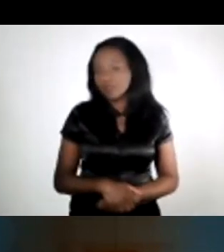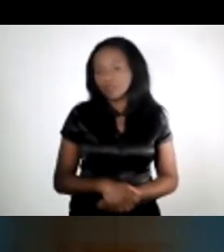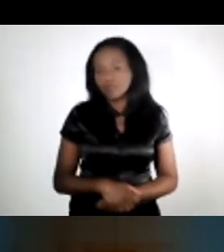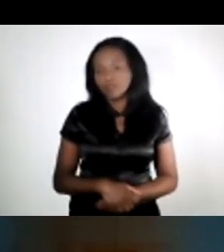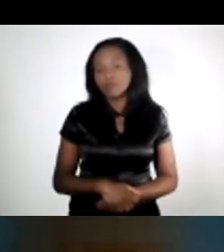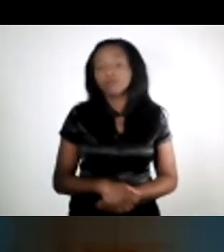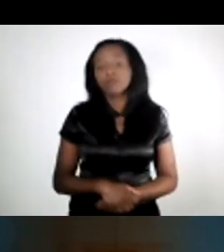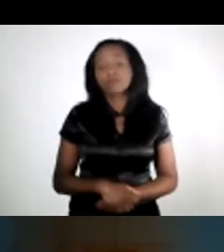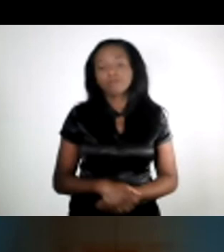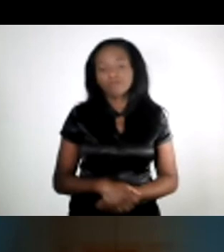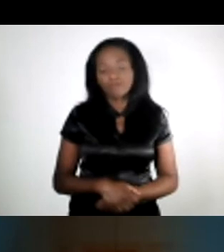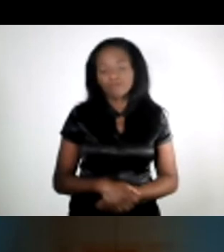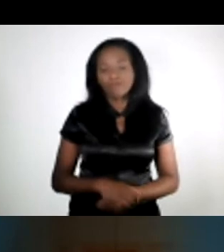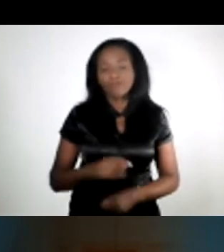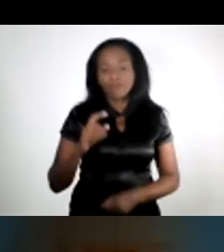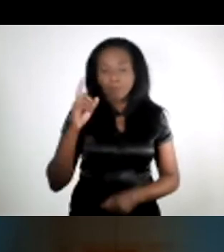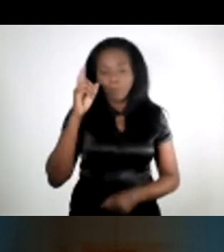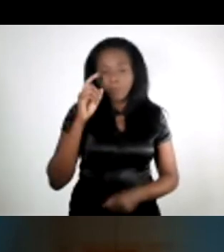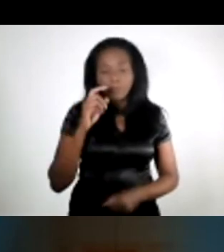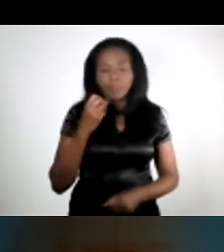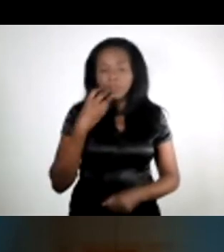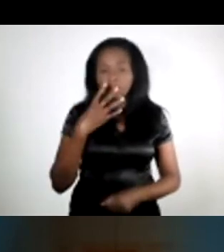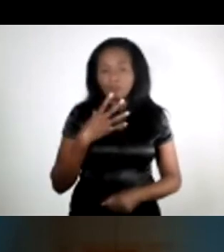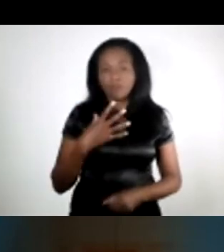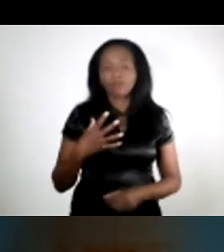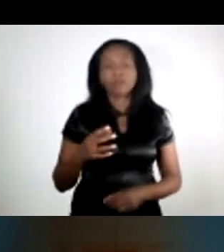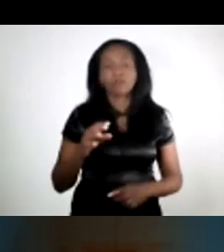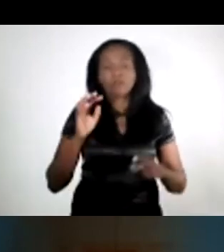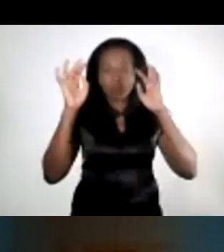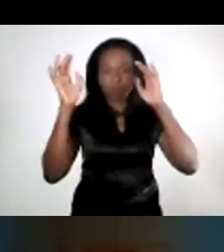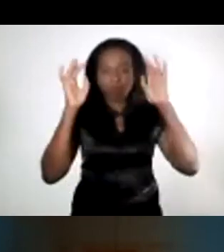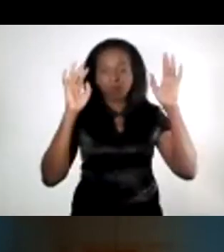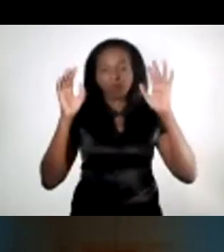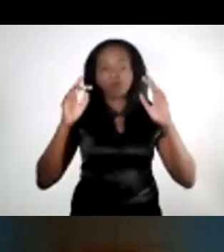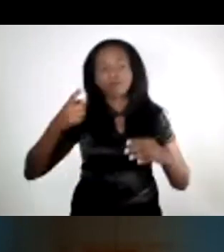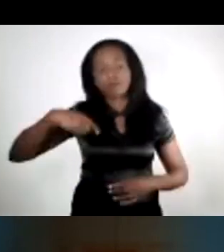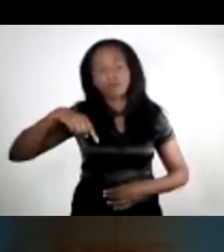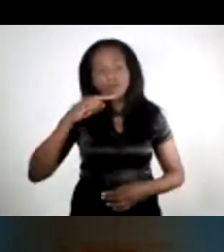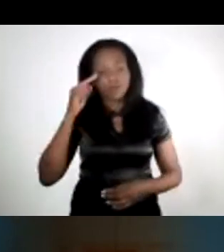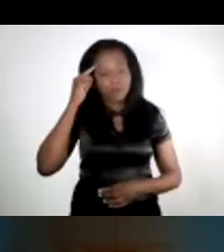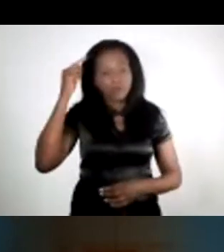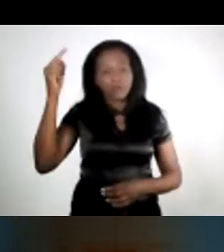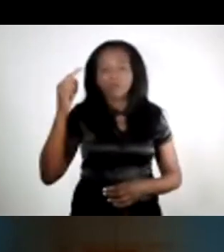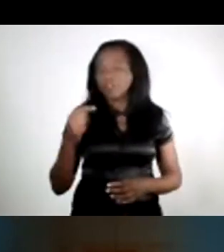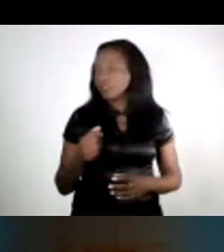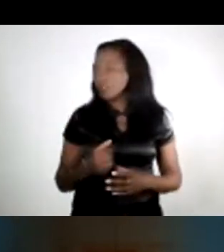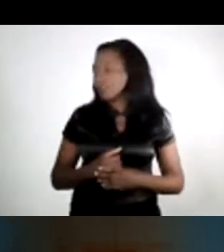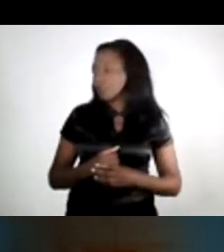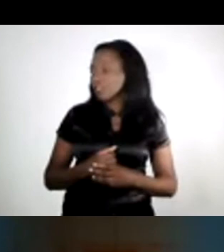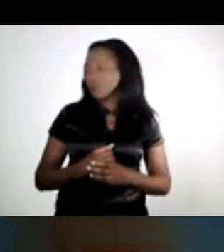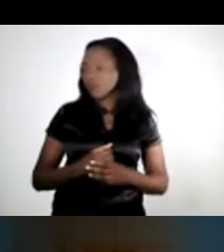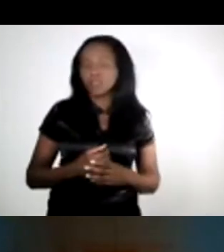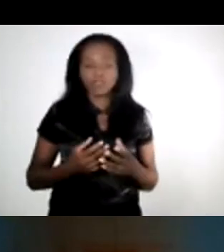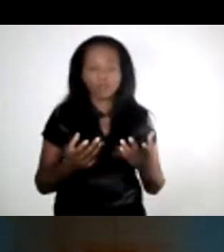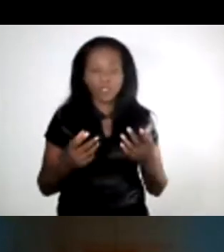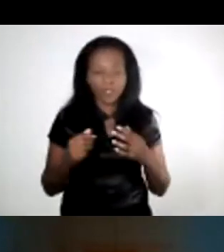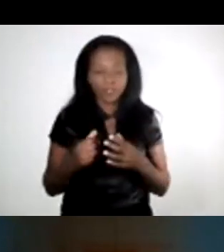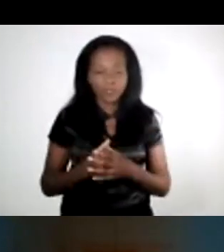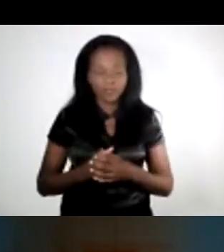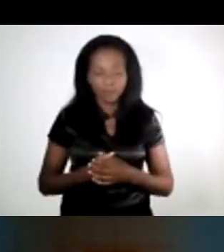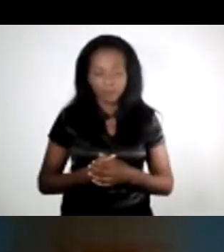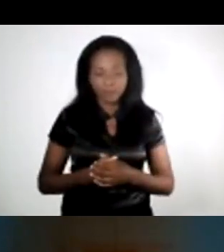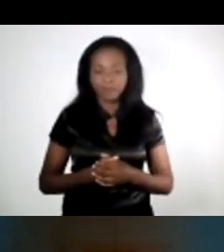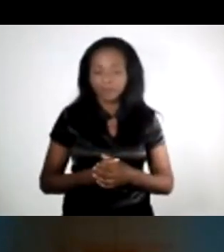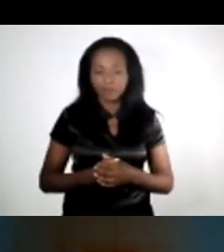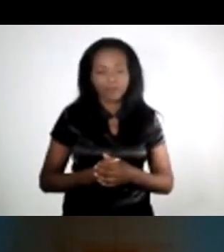Muito bom, gente. Ótimas reflexões para a gente pensar, principalmente esse momento que a gente vive aí. E